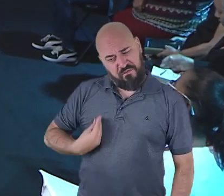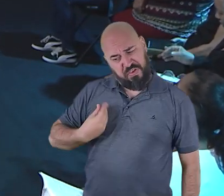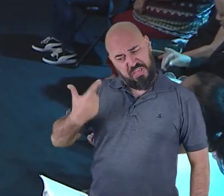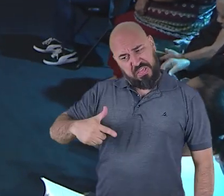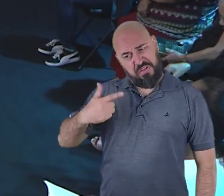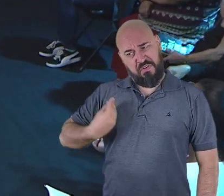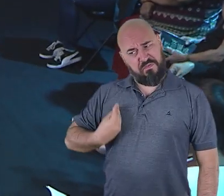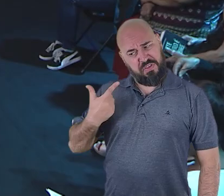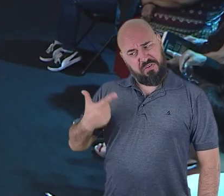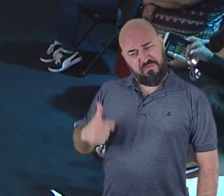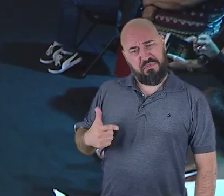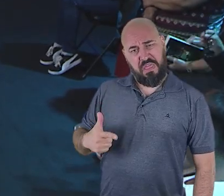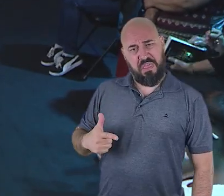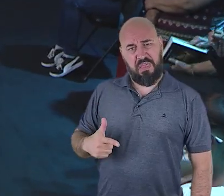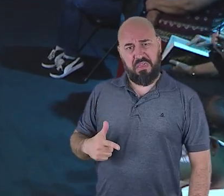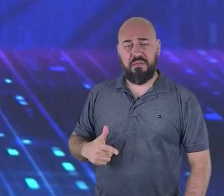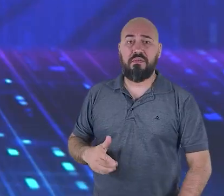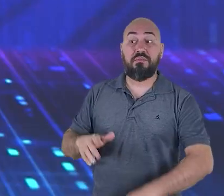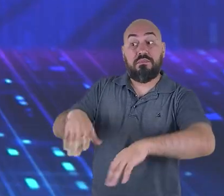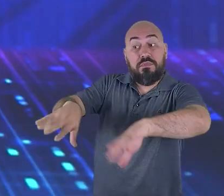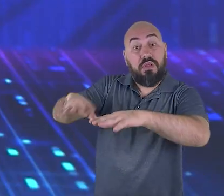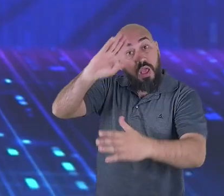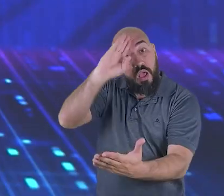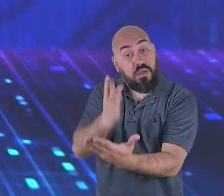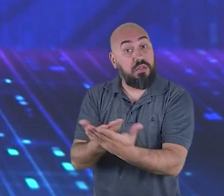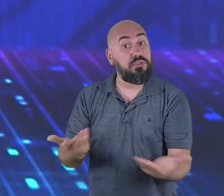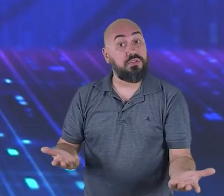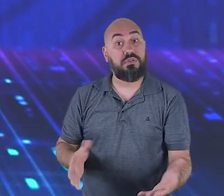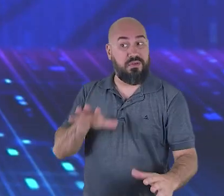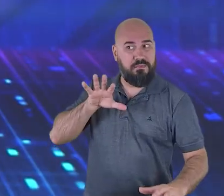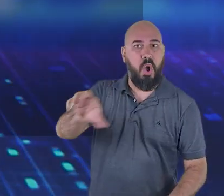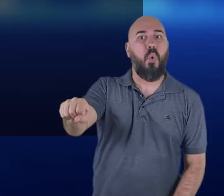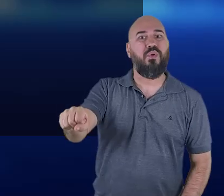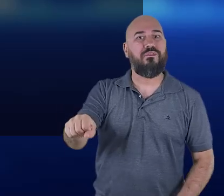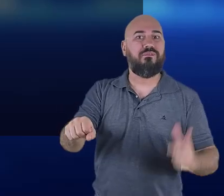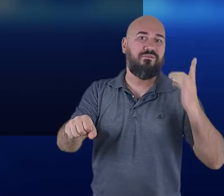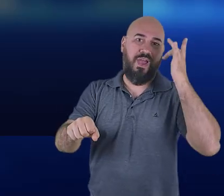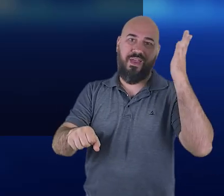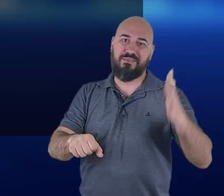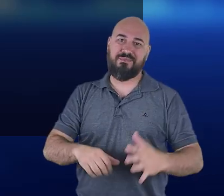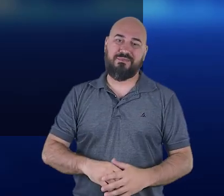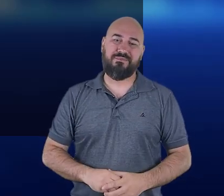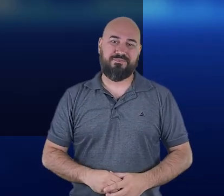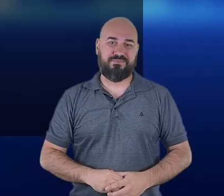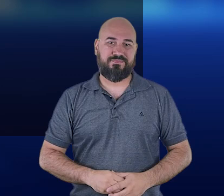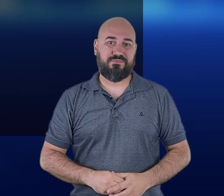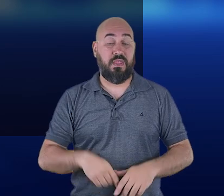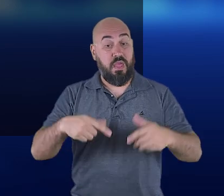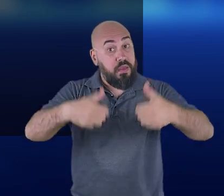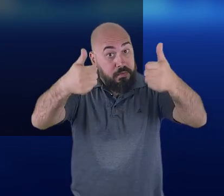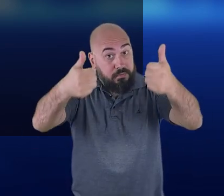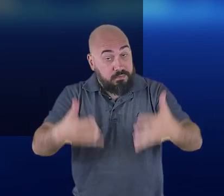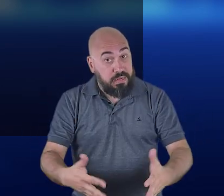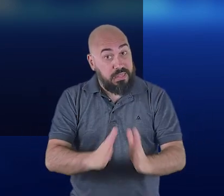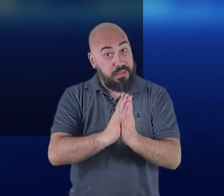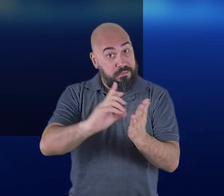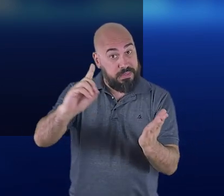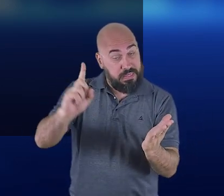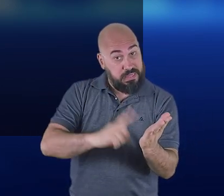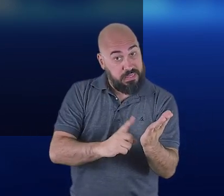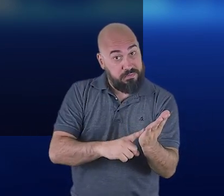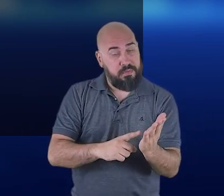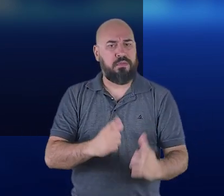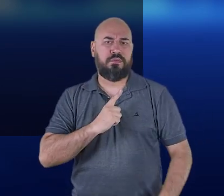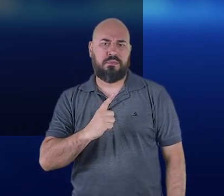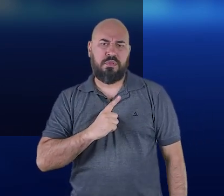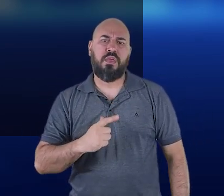7 vai nos responder. Diz assim a Bíblia, a palavra do Senhor. Houve peleja no céu. Miguel